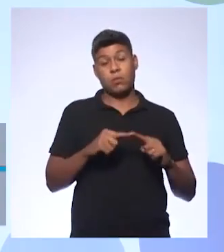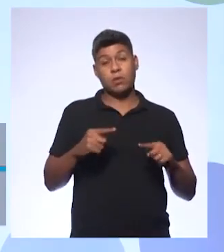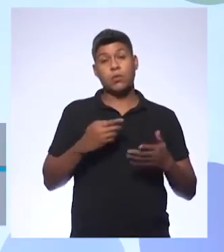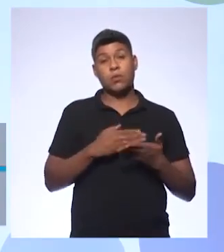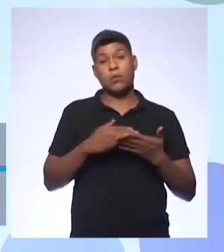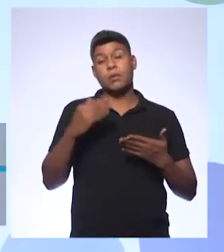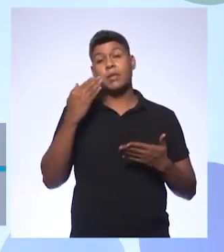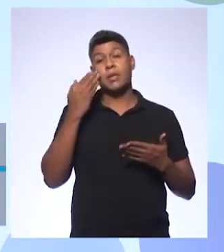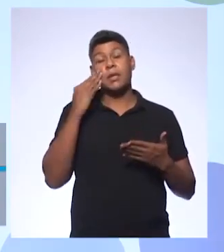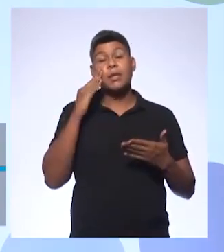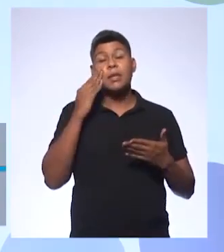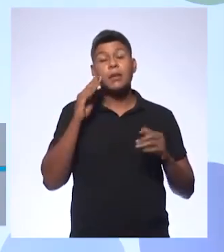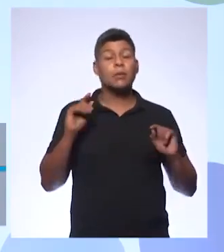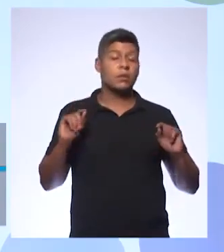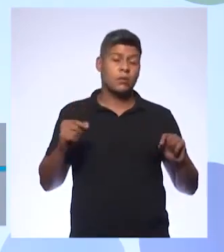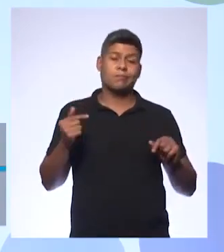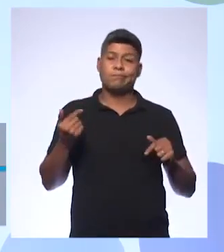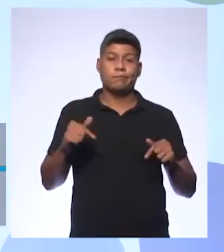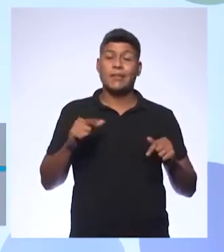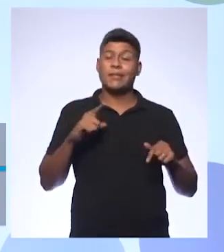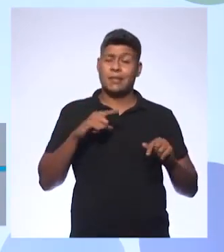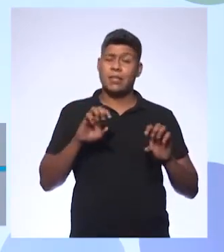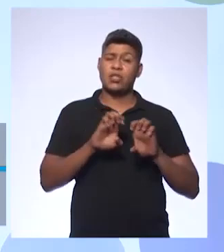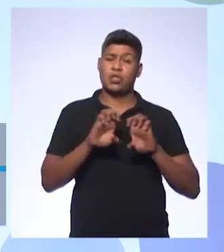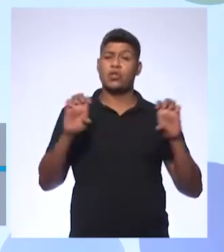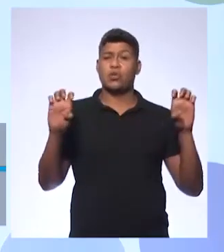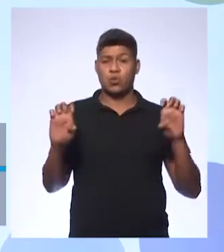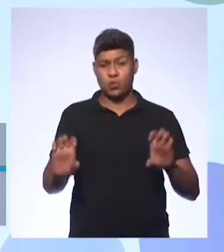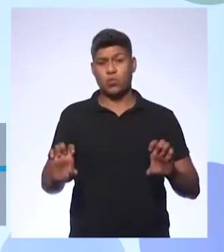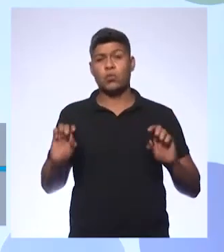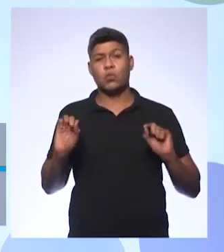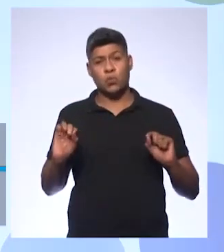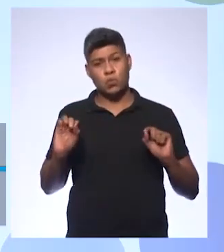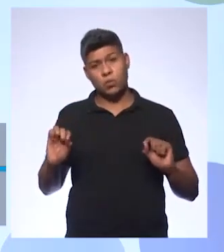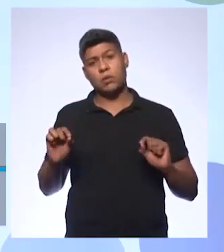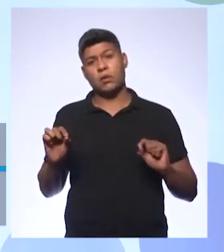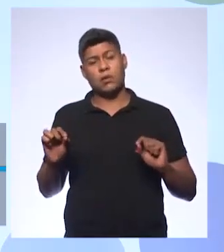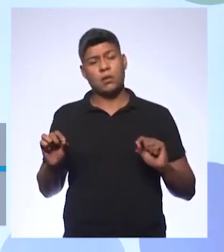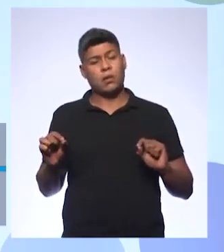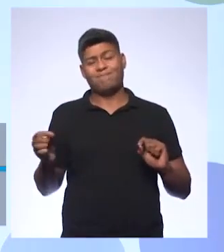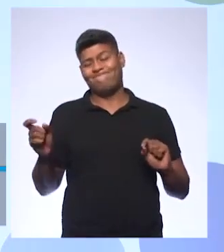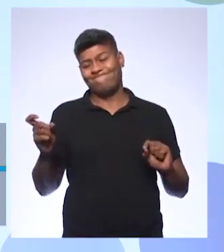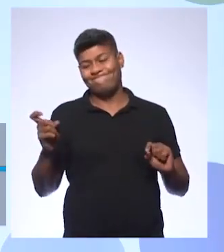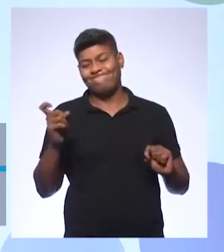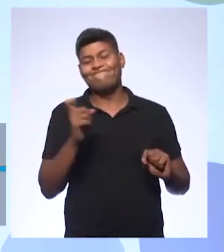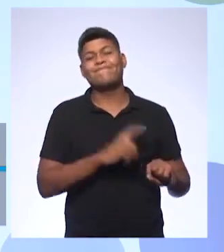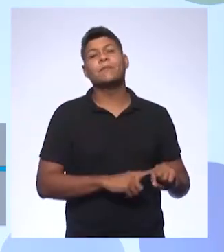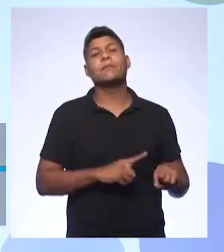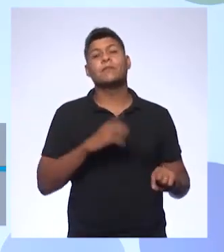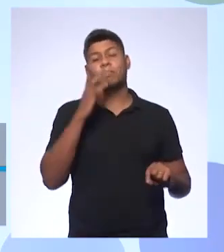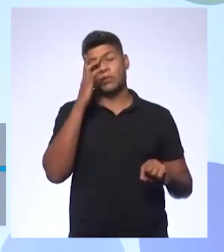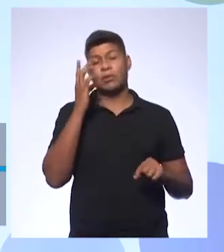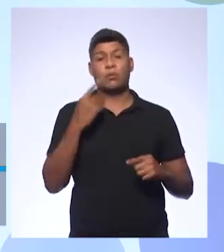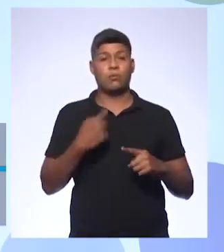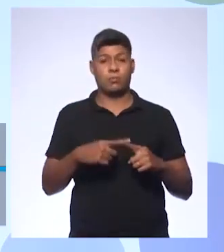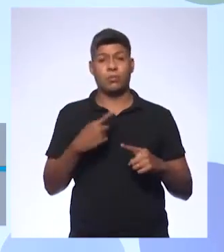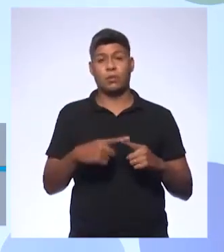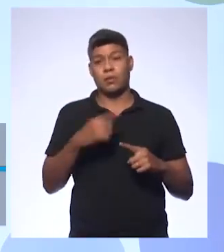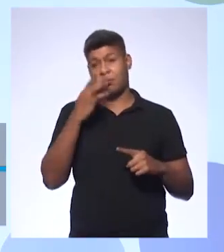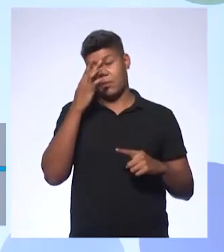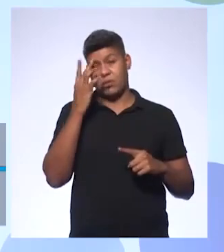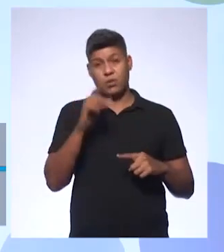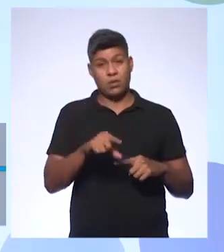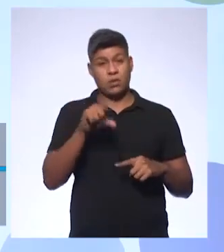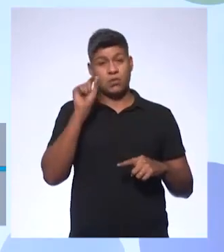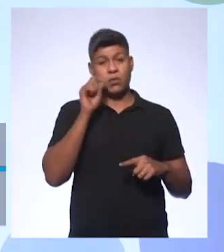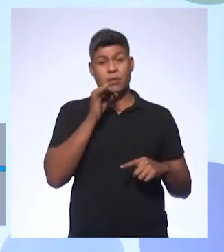começa a entender que não é assim. Existem estruturas que justamente fazem com que fique muito difícil para certas pessoas, porque ninguém vai escolher